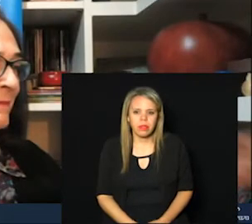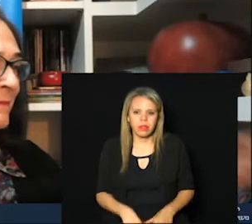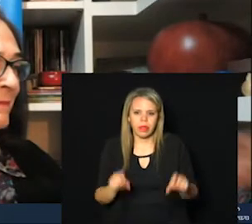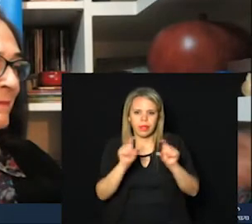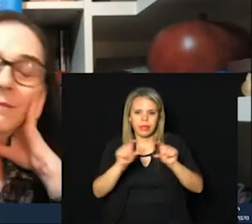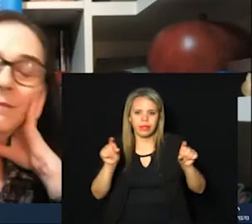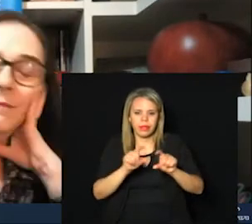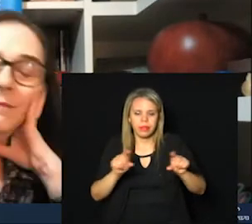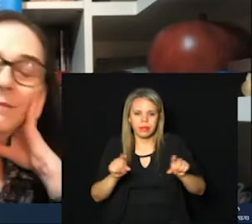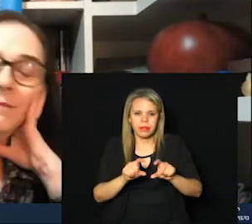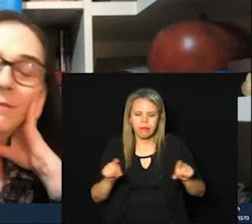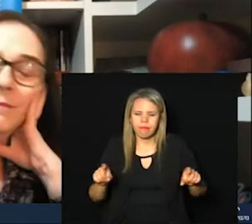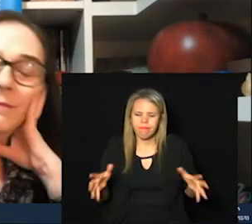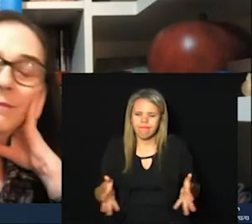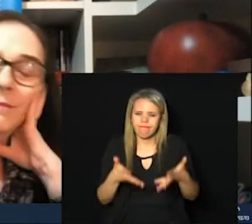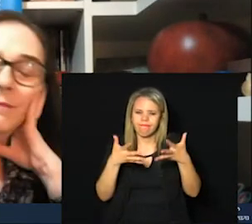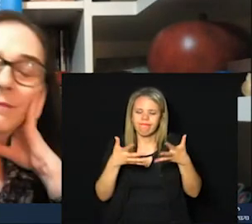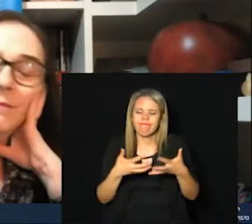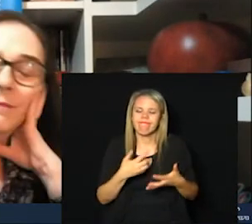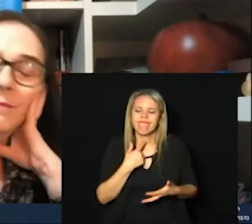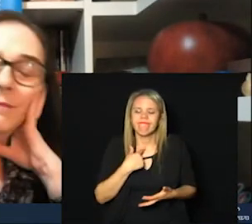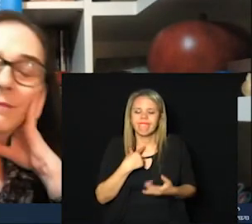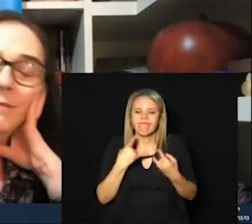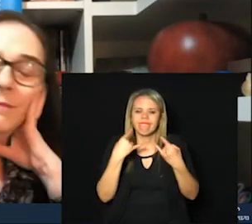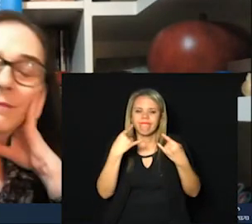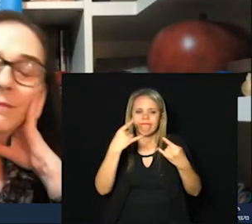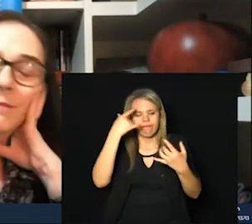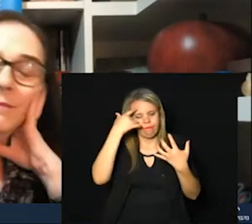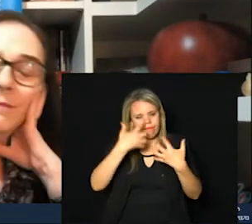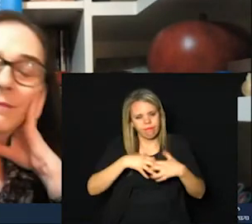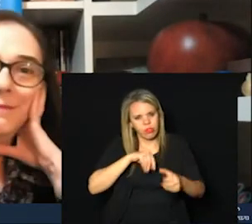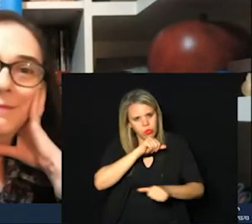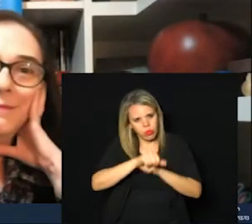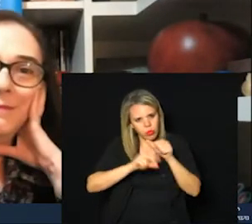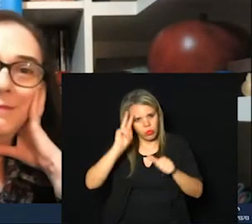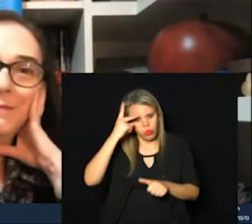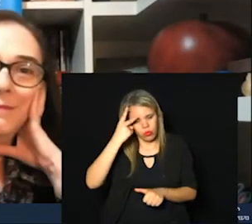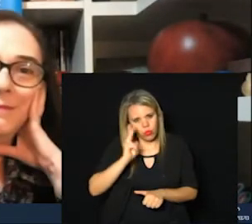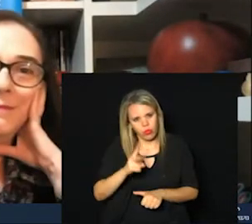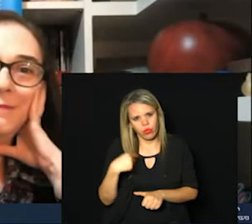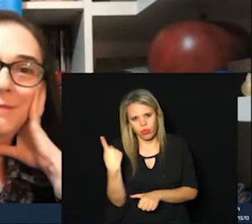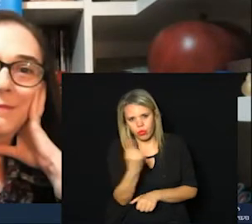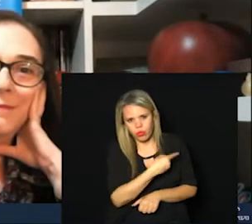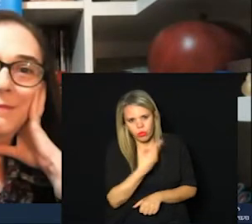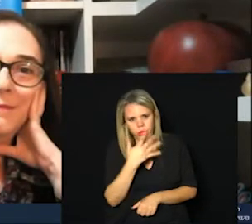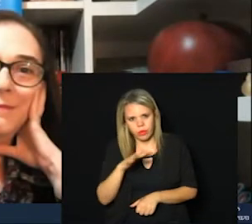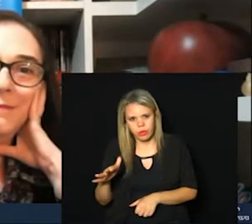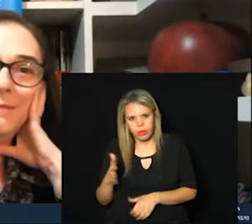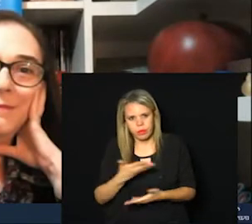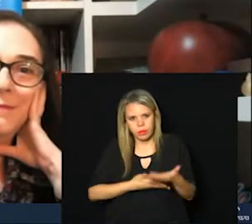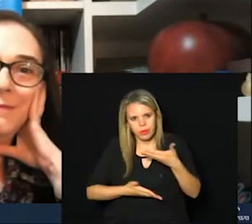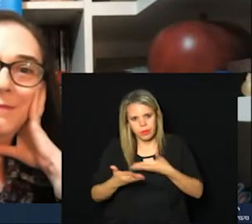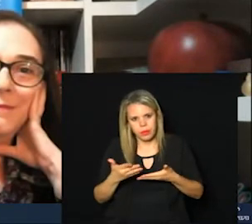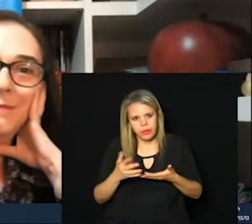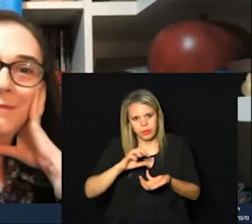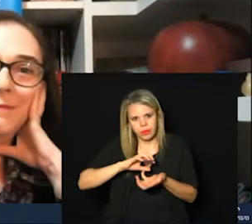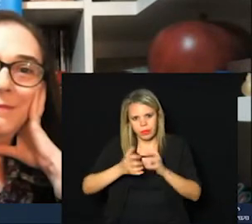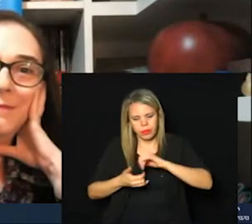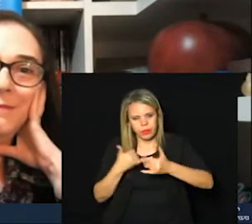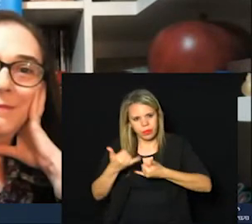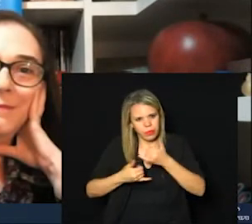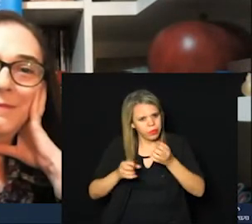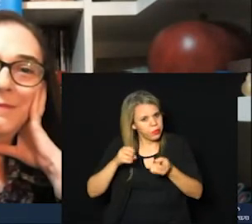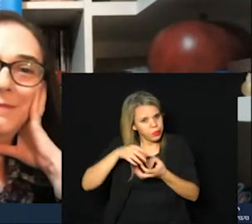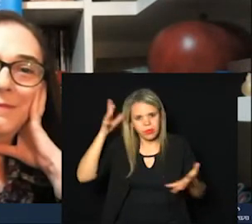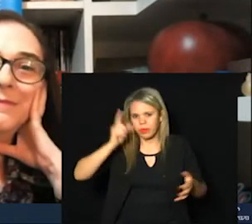nos provocam, né? Mas somos nós que precisamos mudar. Isso era uma frase recorrente entre nós com as crianças, né? A gente dizia, o dado não é mágico,